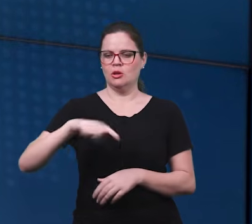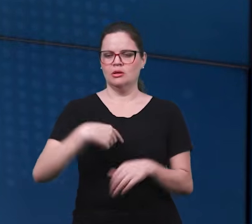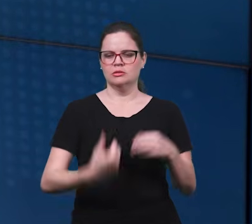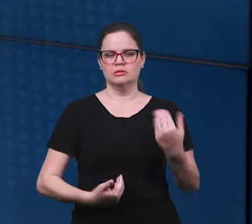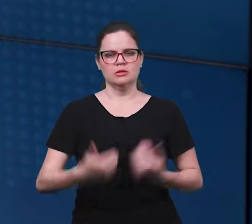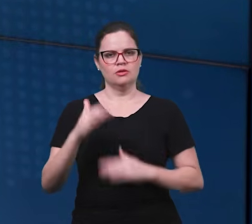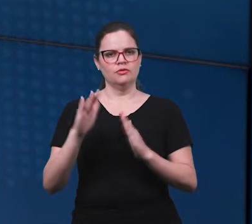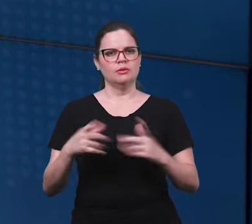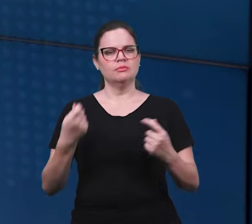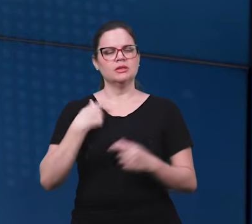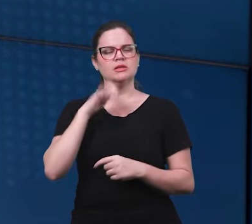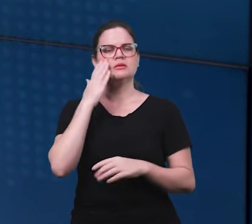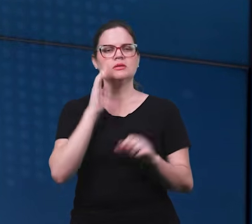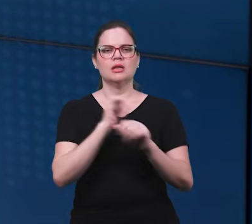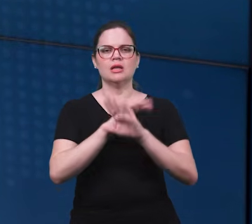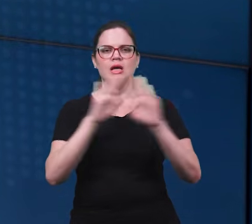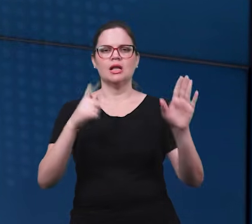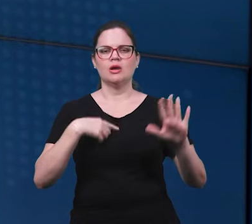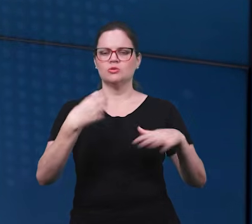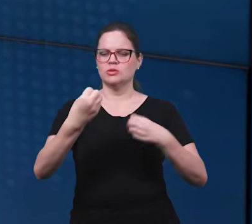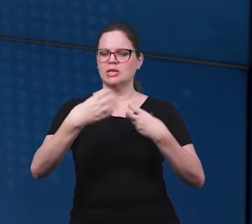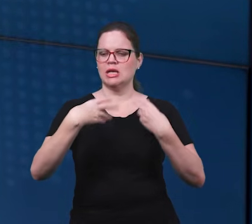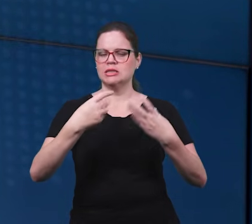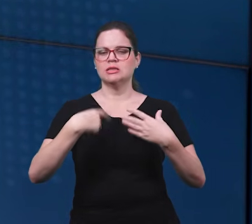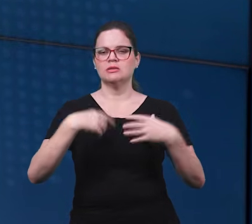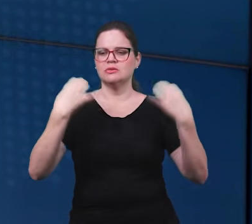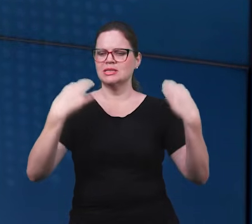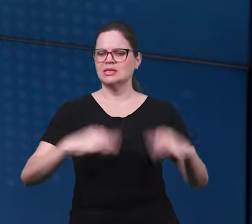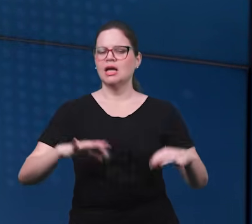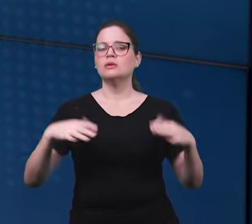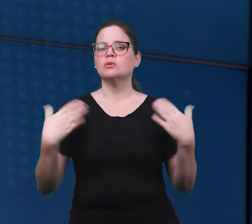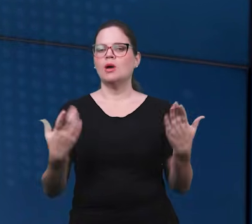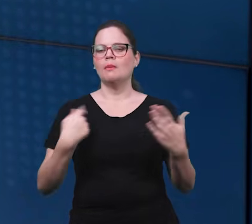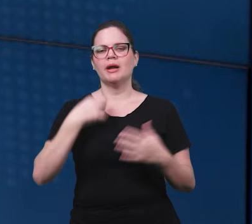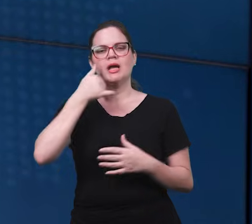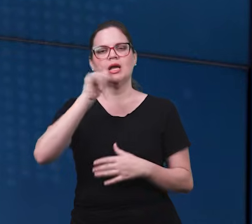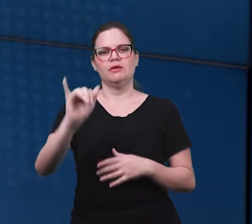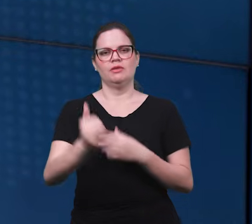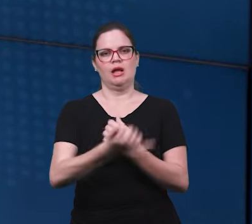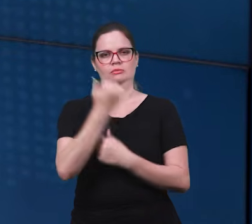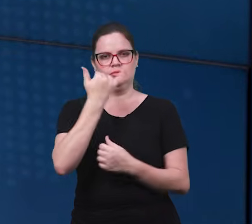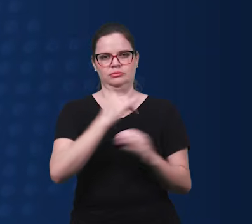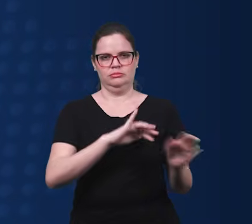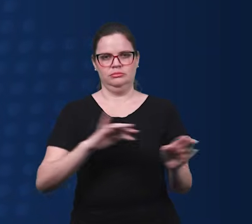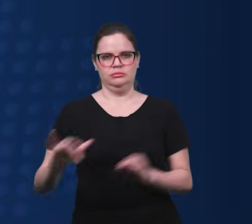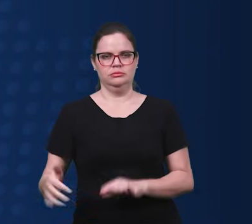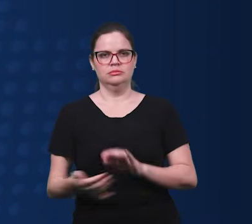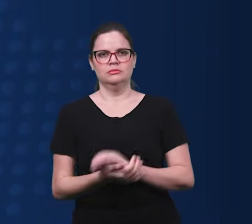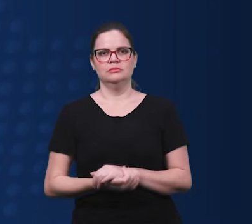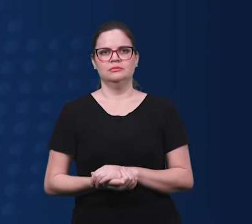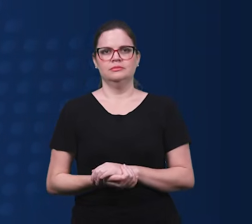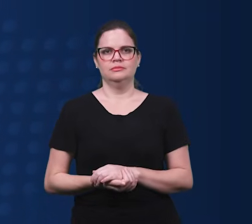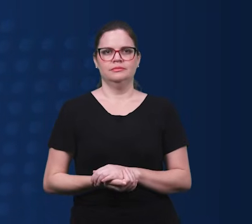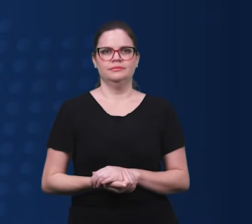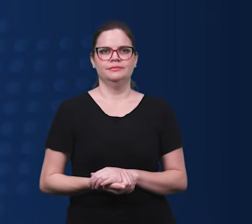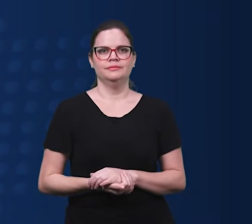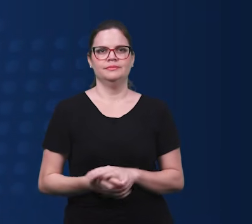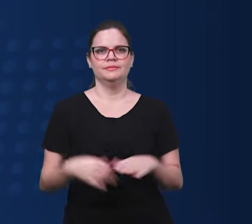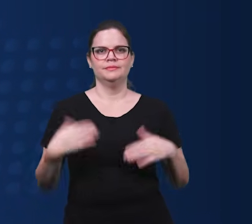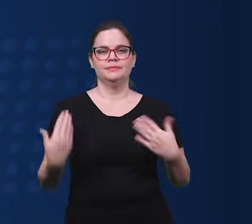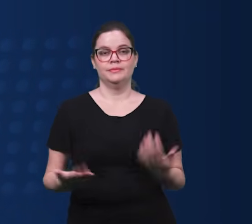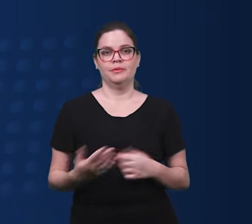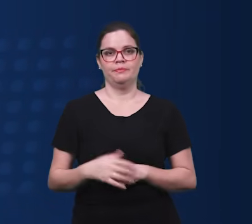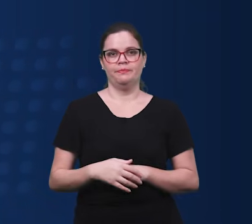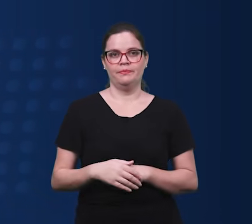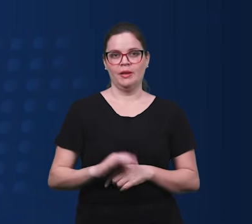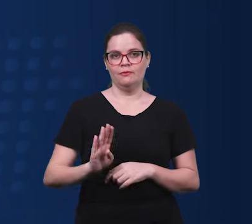fiéis devem discernir os ensinamentos que têm recebido para não serem enganados? Bem, vamos lá, a segunda pergunta,